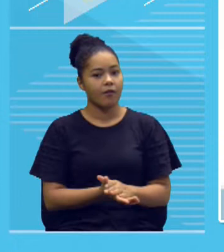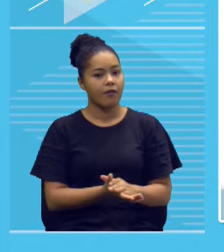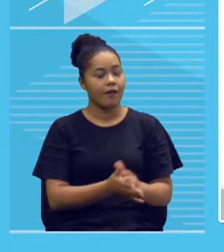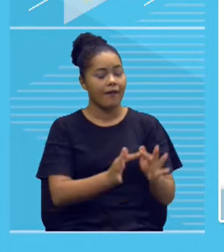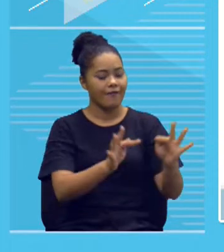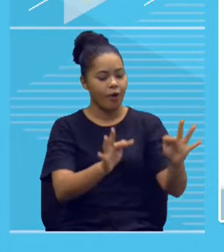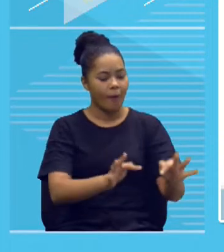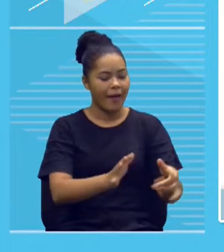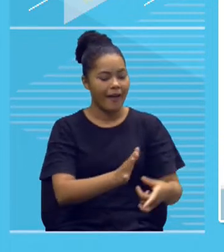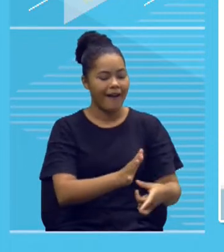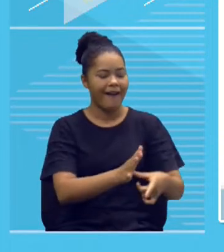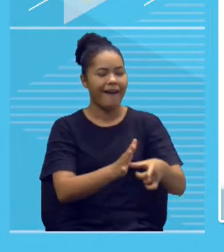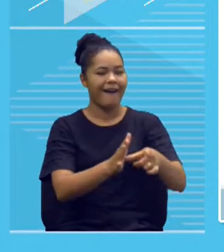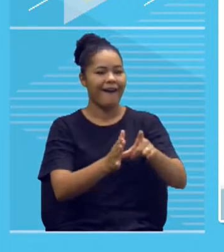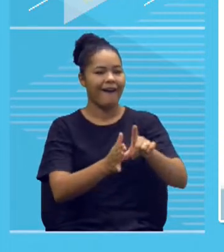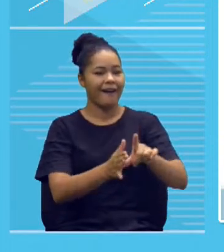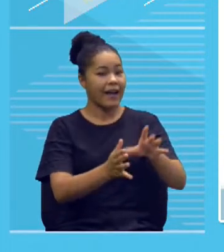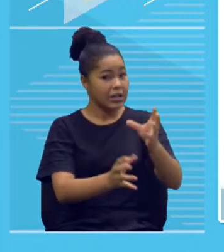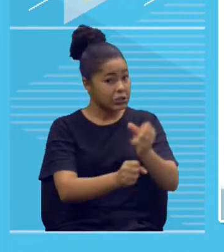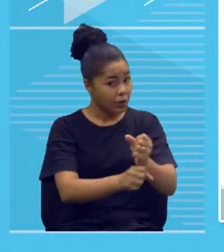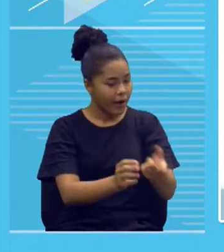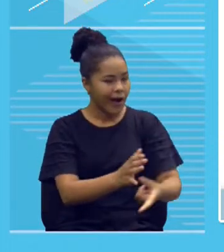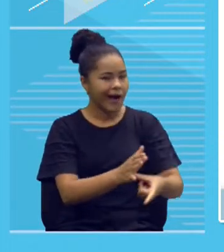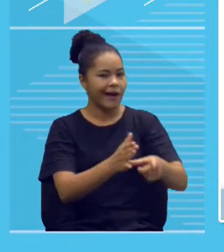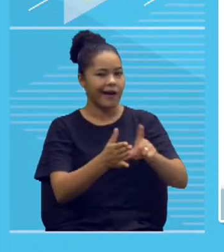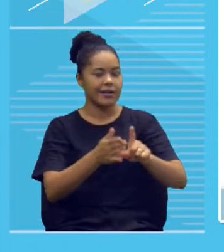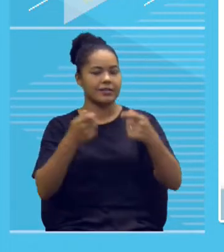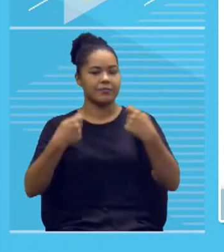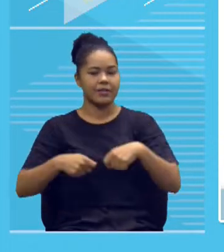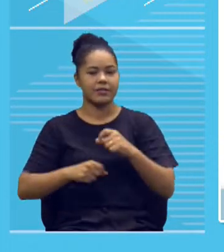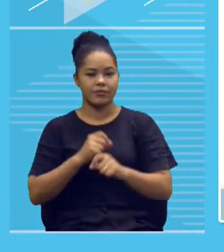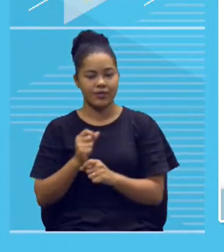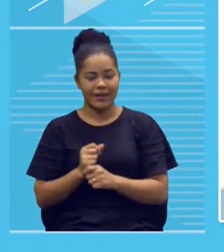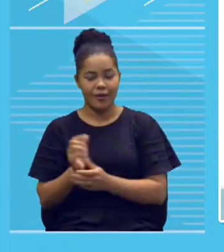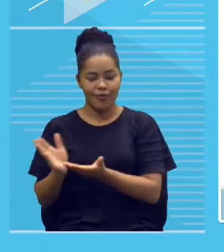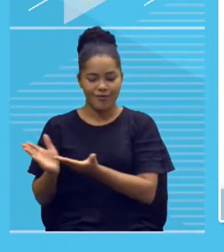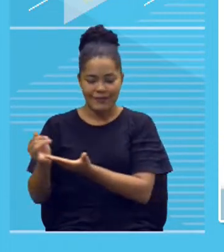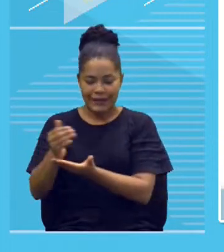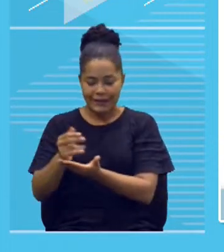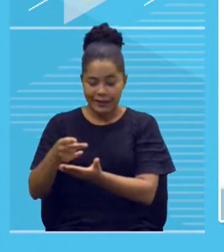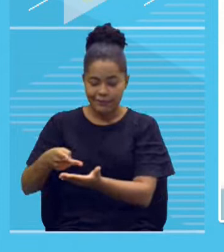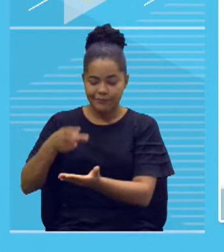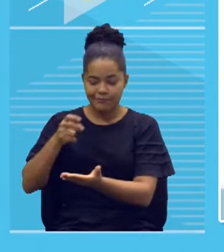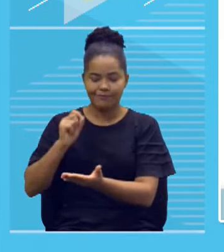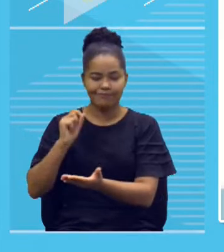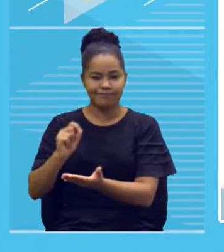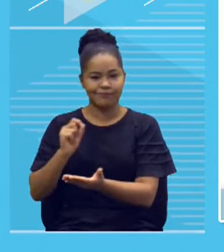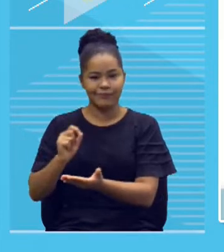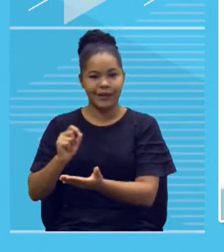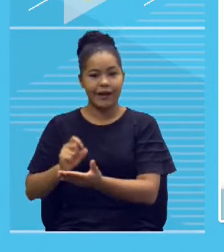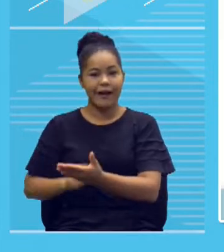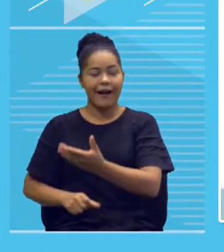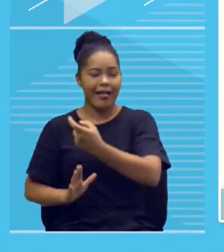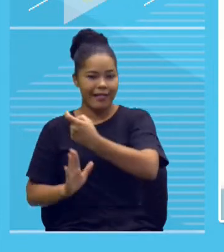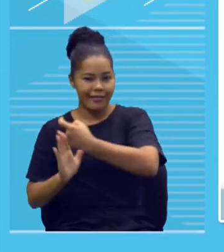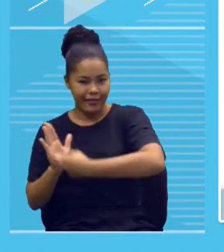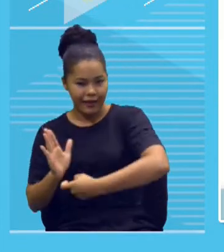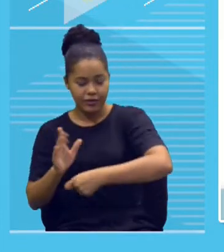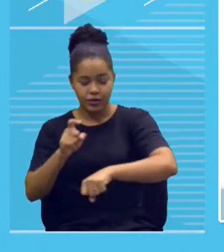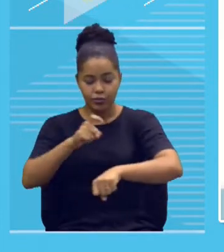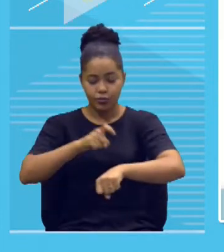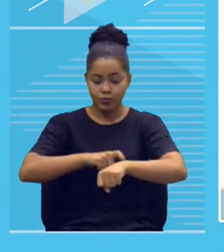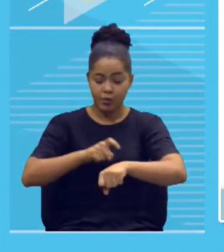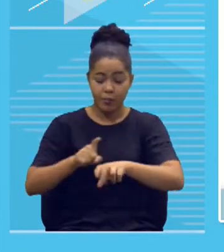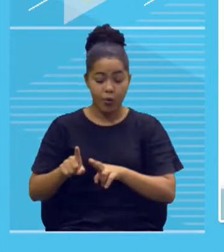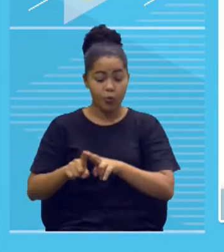tipo de conta você vai ter que observar a taxa Quais as unidades da tua taxa Professor